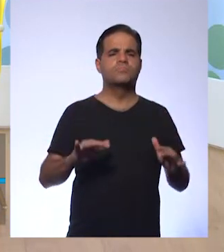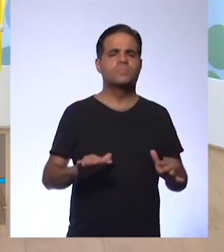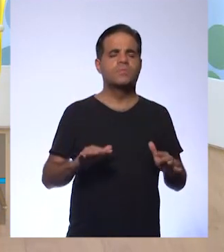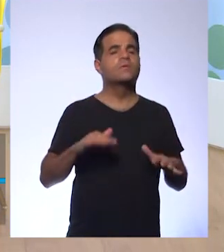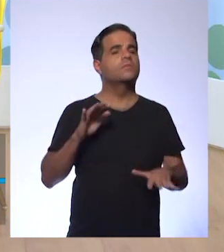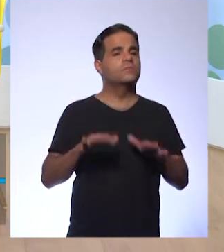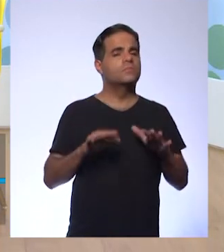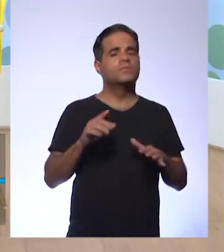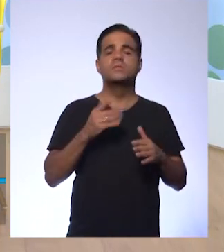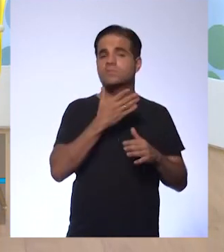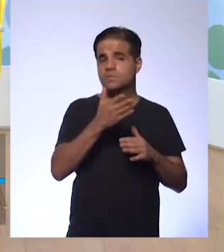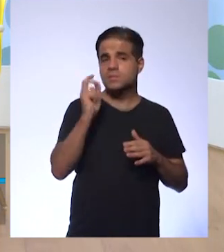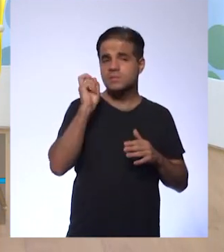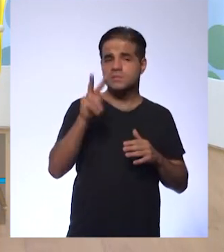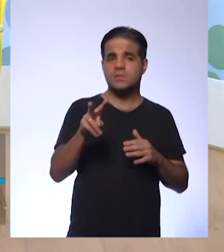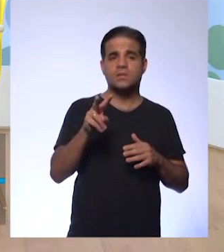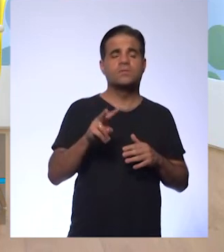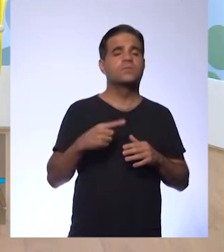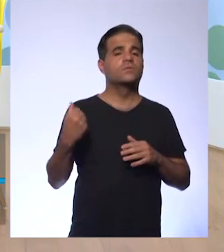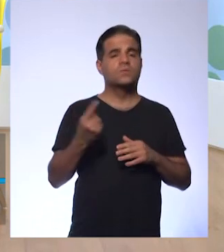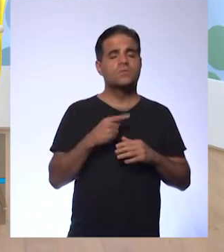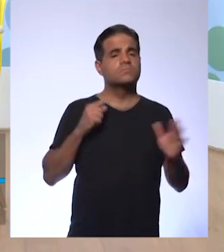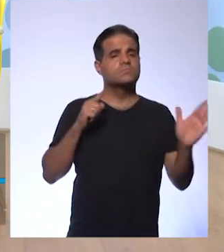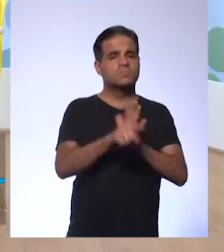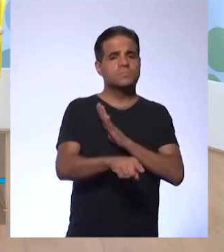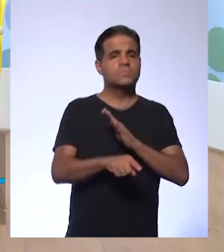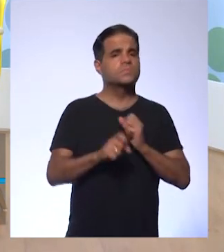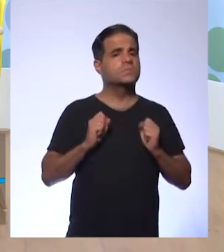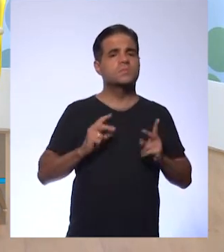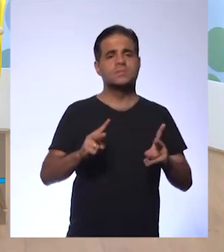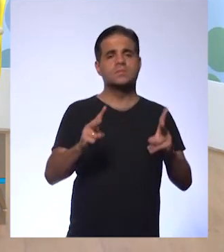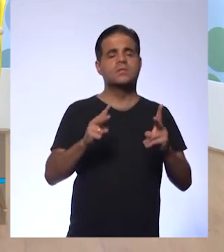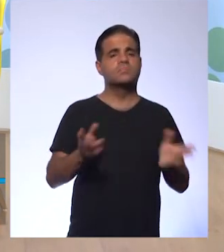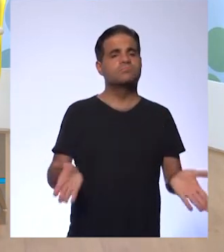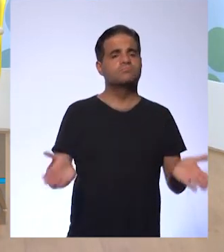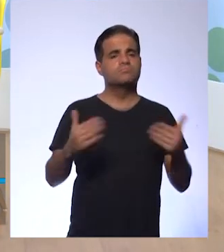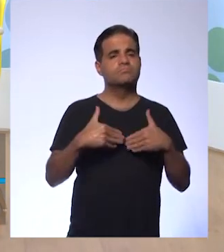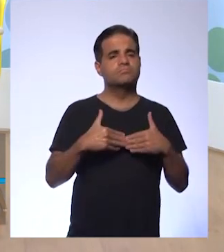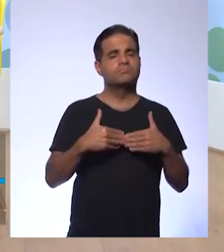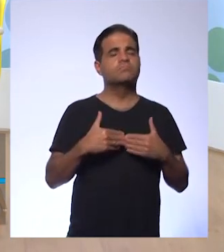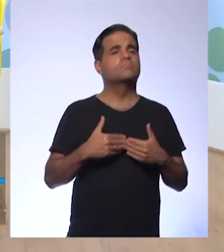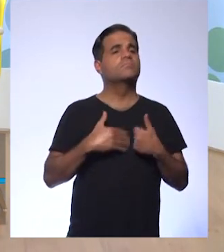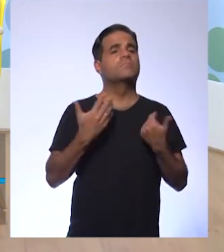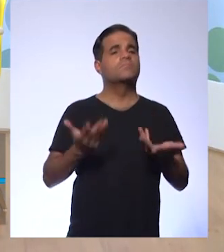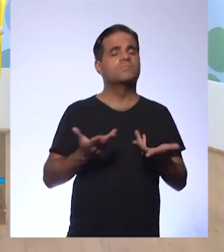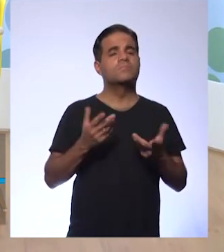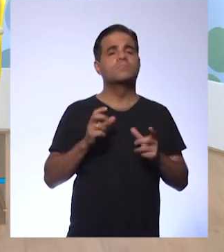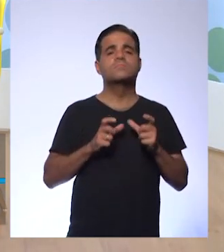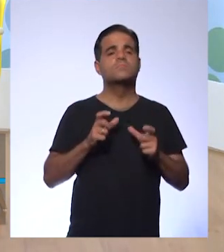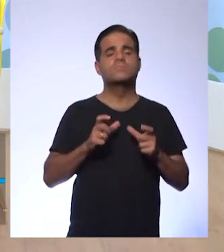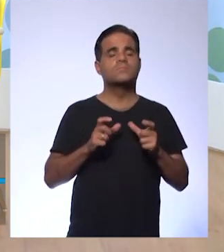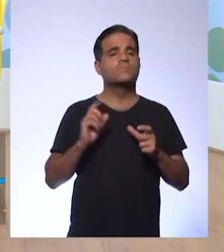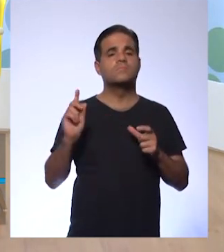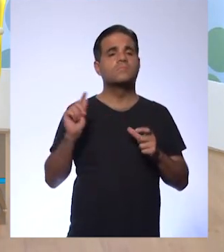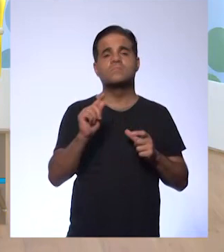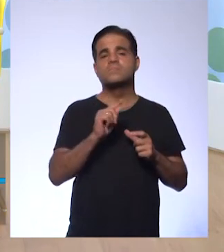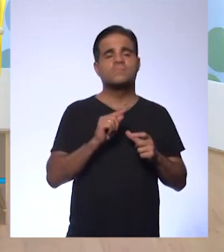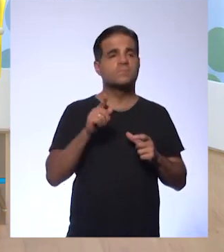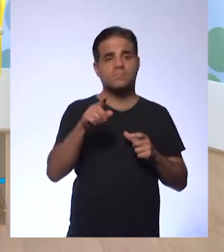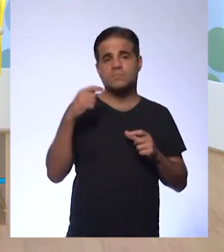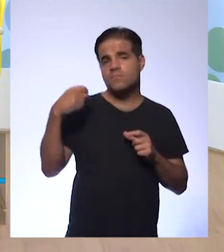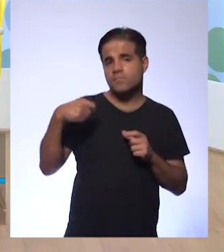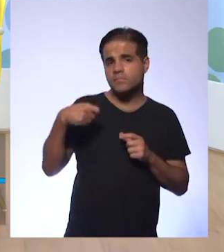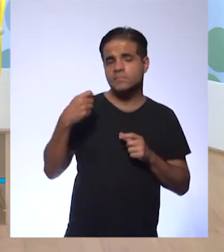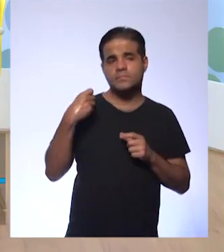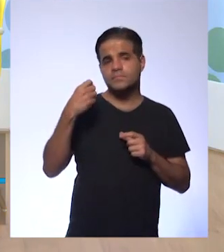E aí, gente, vocês viram que a gente perguntou sempre em cima das acolhidas em que circunstância você